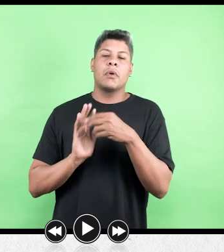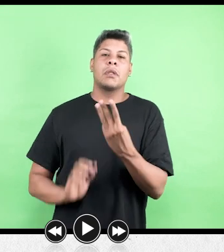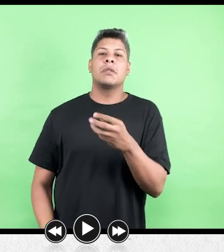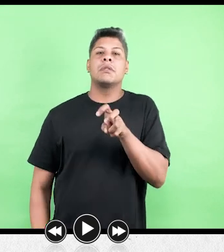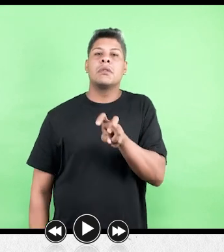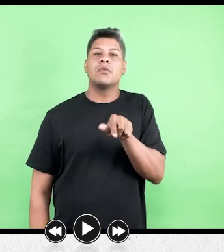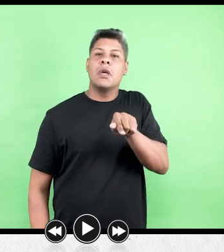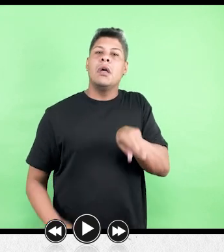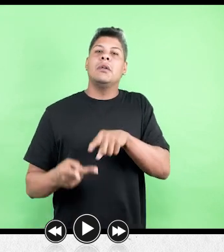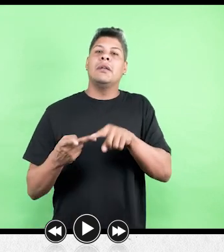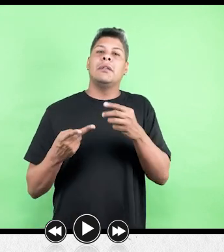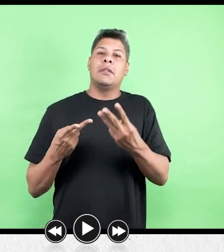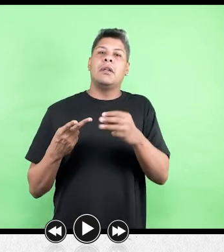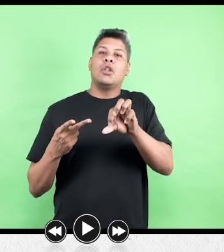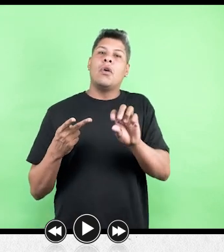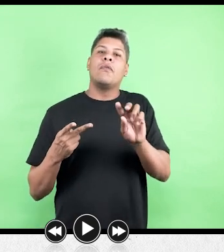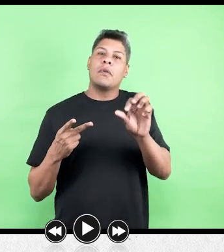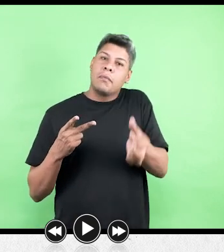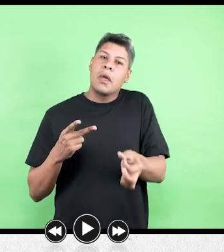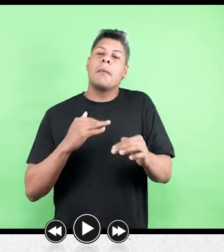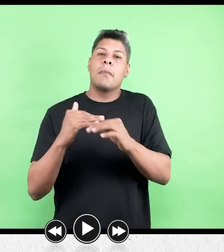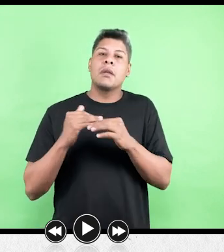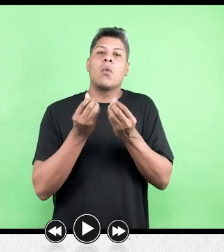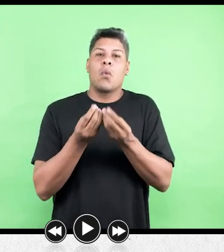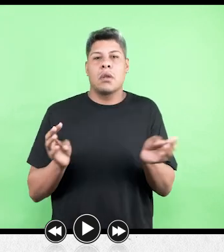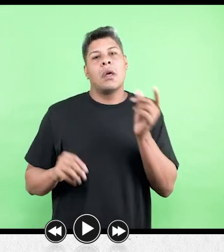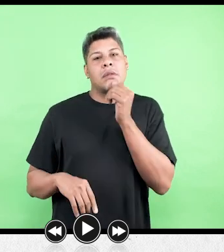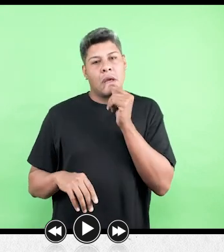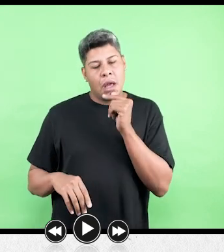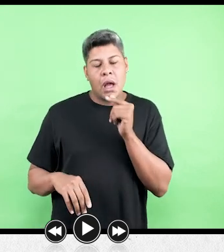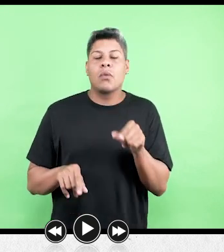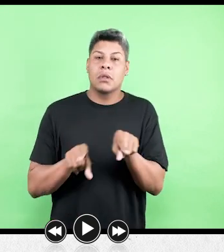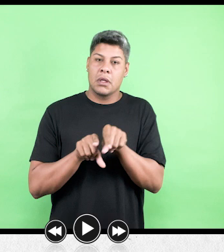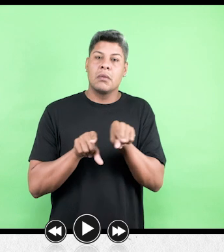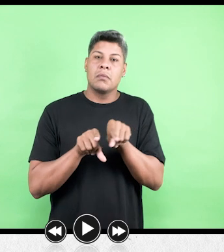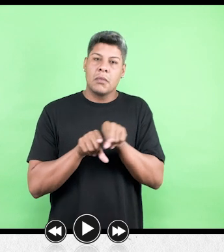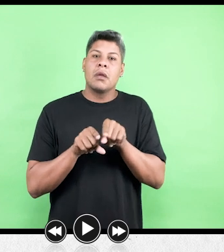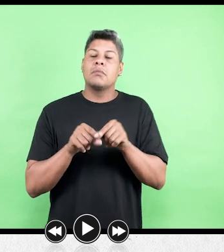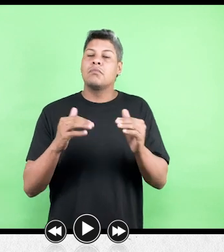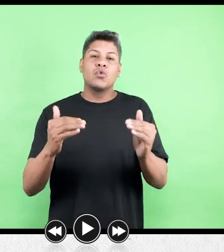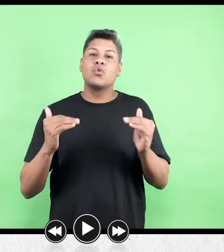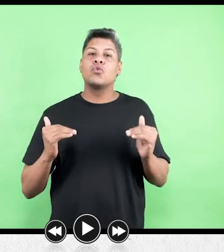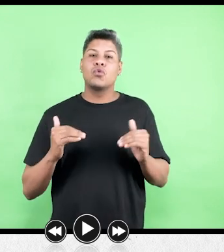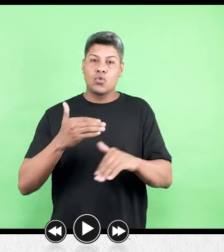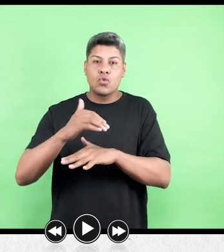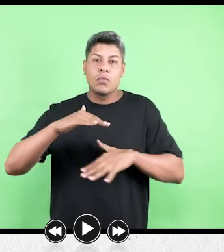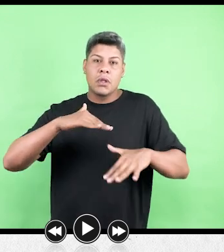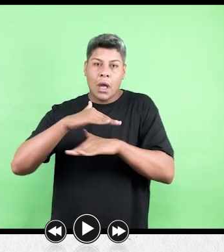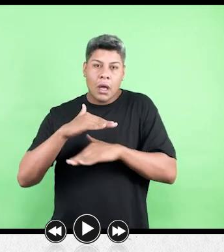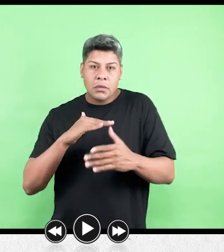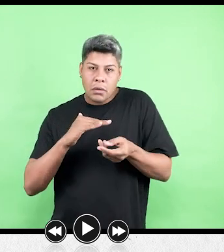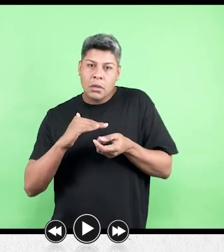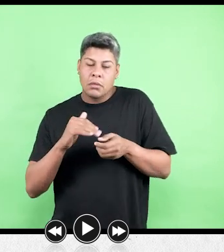e 396, que dispõem sobre os padrões de qualidade da água, tanto superficial quanto subterrânea. E já na saída da estação,